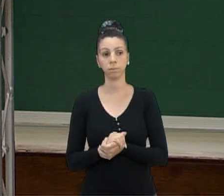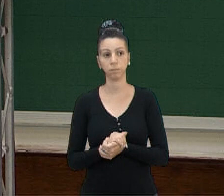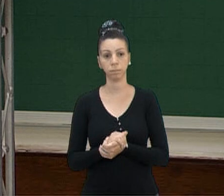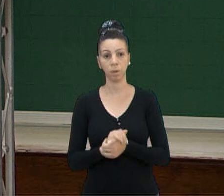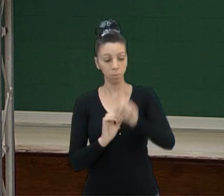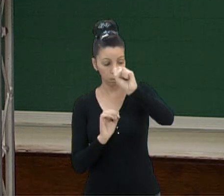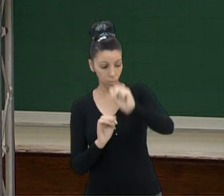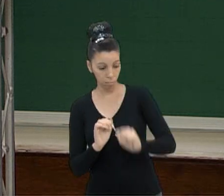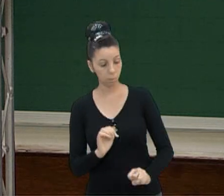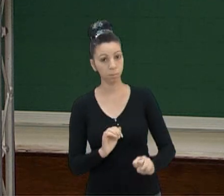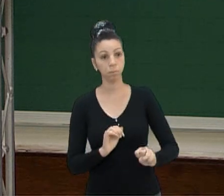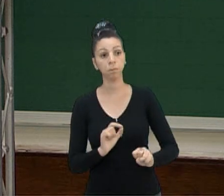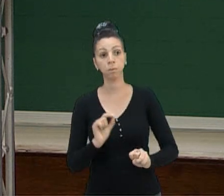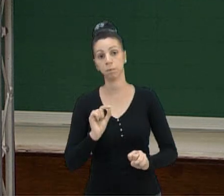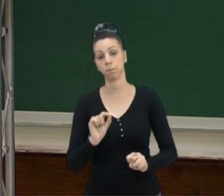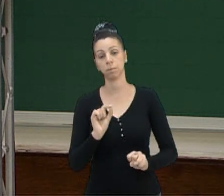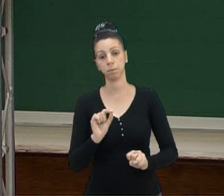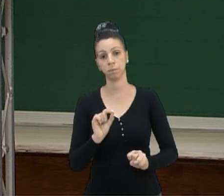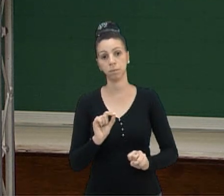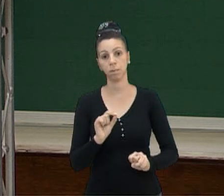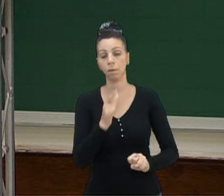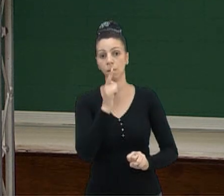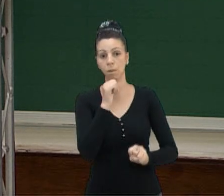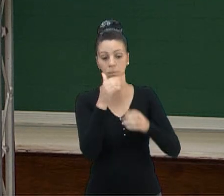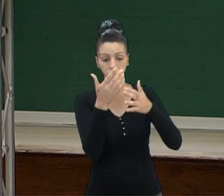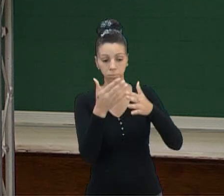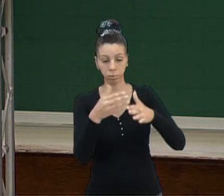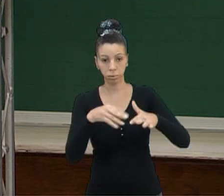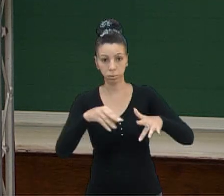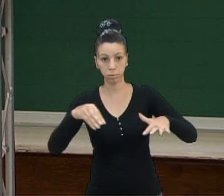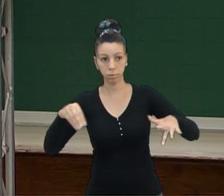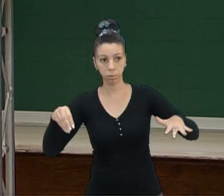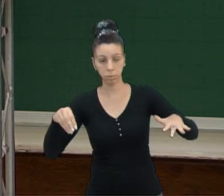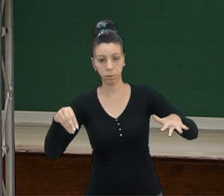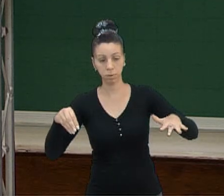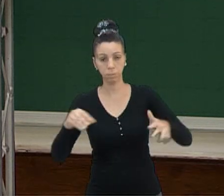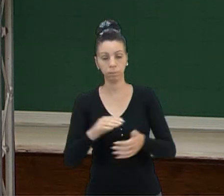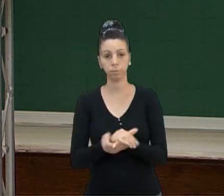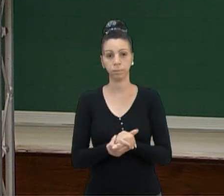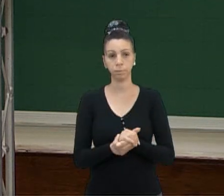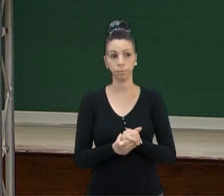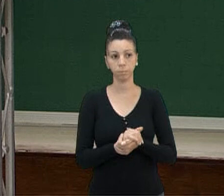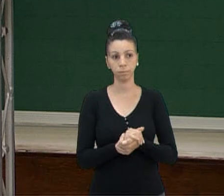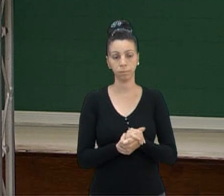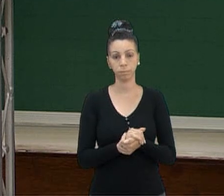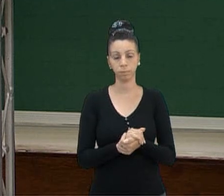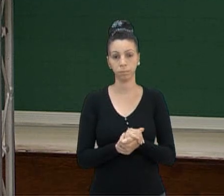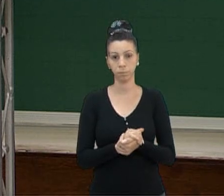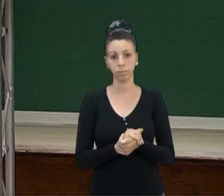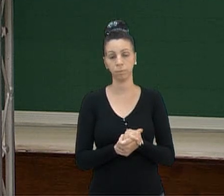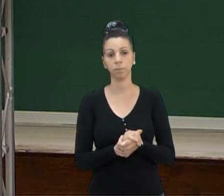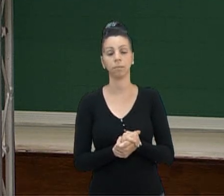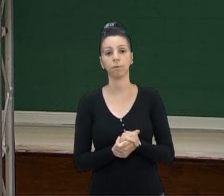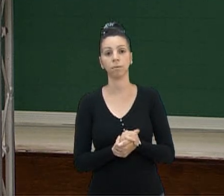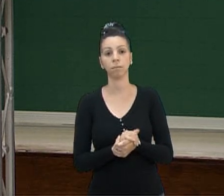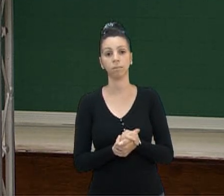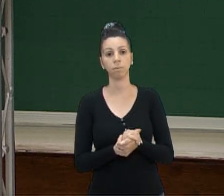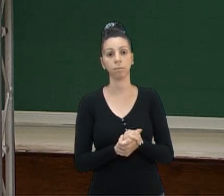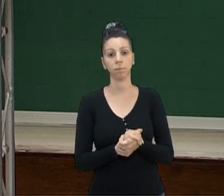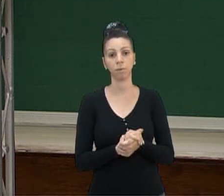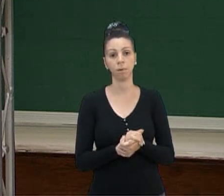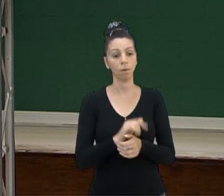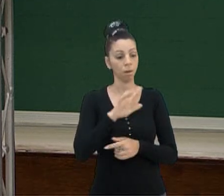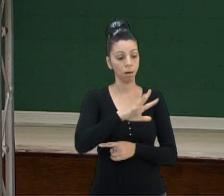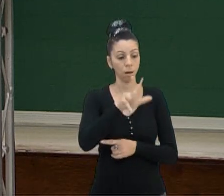ao sul, né? Tem o Mar Mediterrâneo entre a Europa e a Ásia, e a África, e o Mar Negro